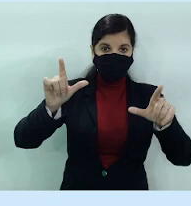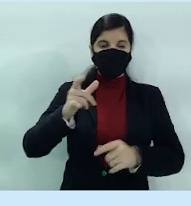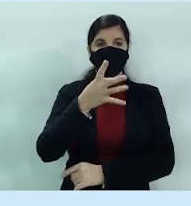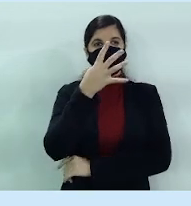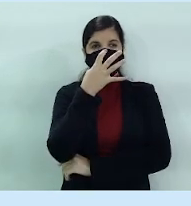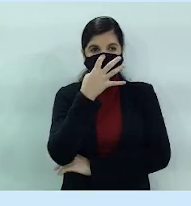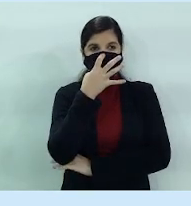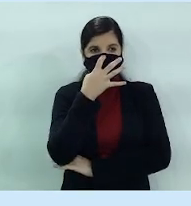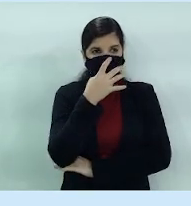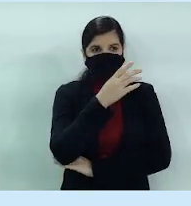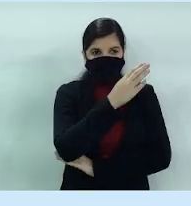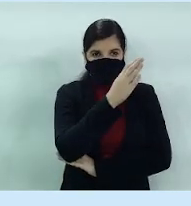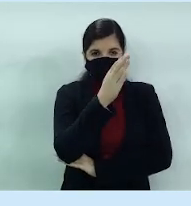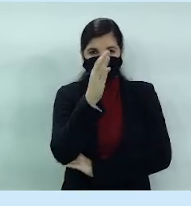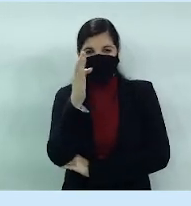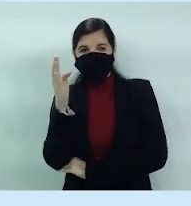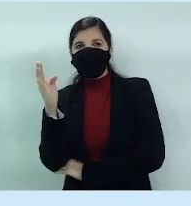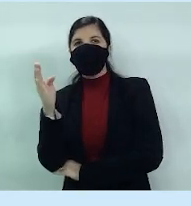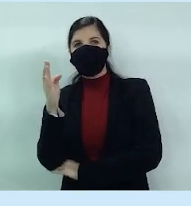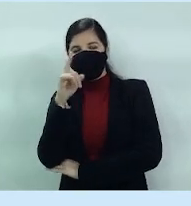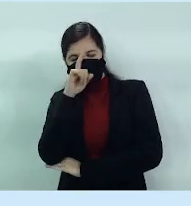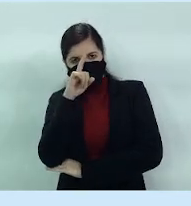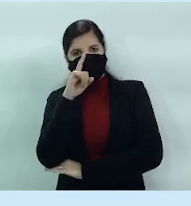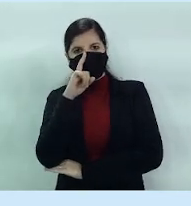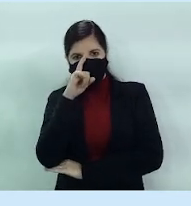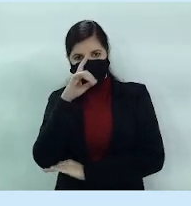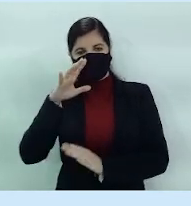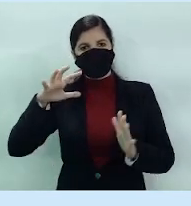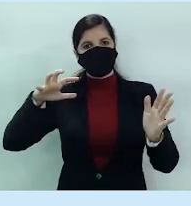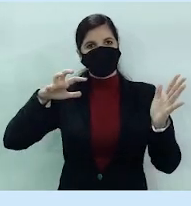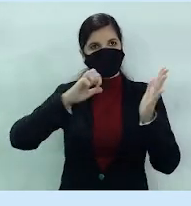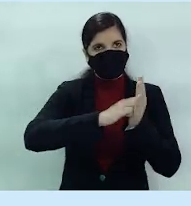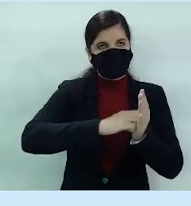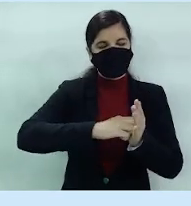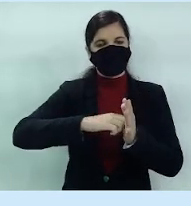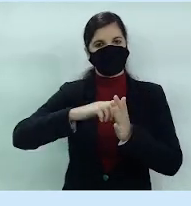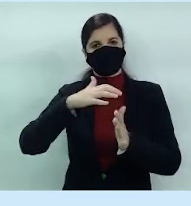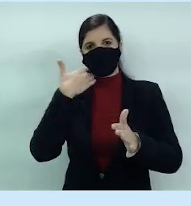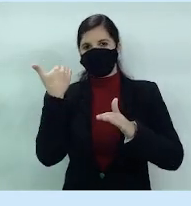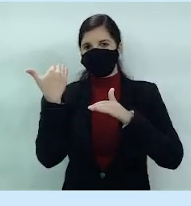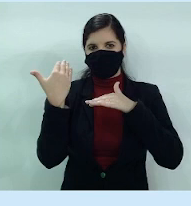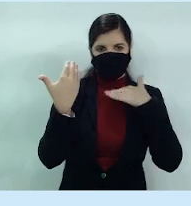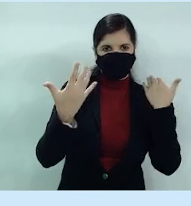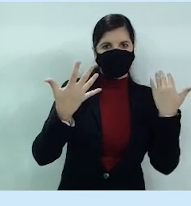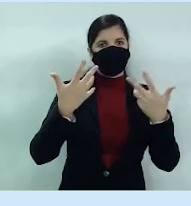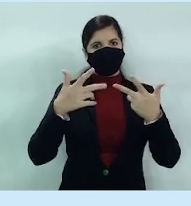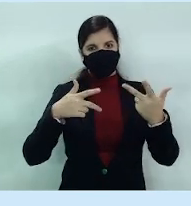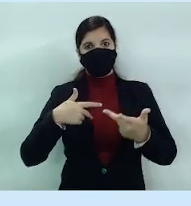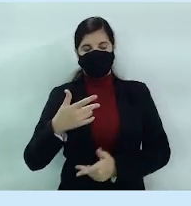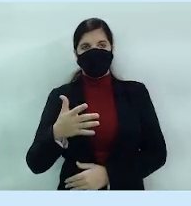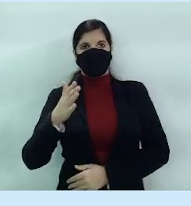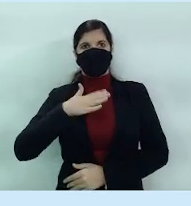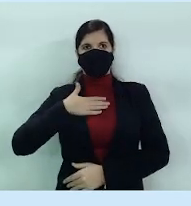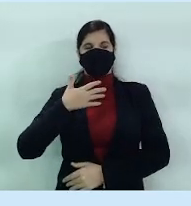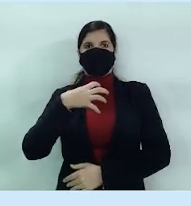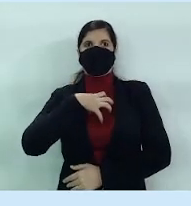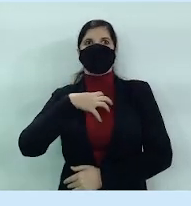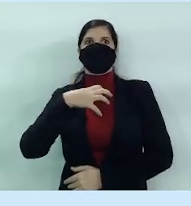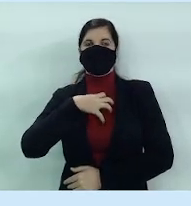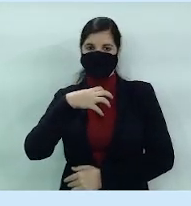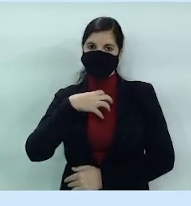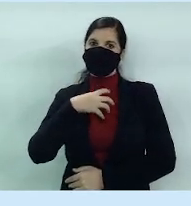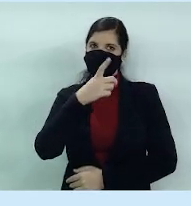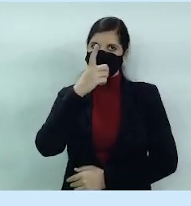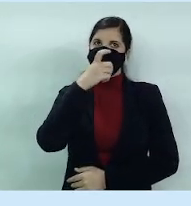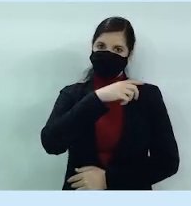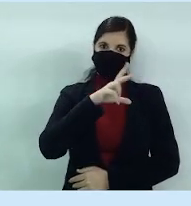aquela propaganda, né? Vão ver ali de repente alguma coisa, uma tragédia, um acidente, e tudo isso a gente acaba sentindo, né, gente?